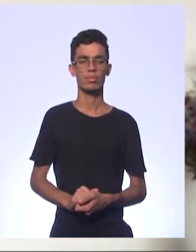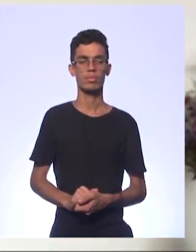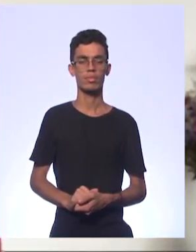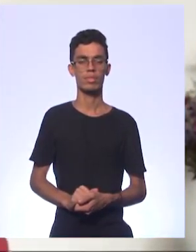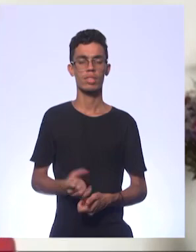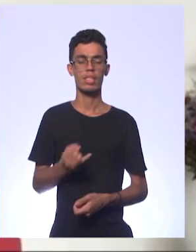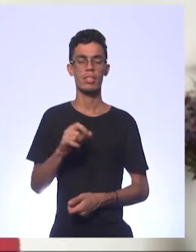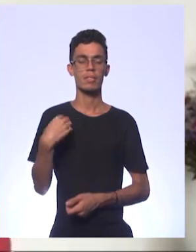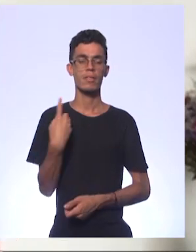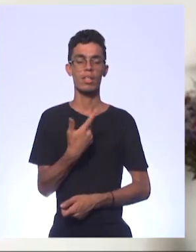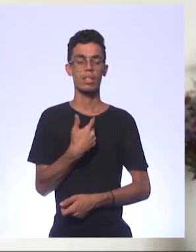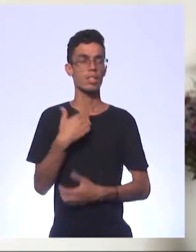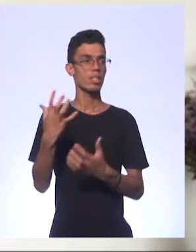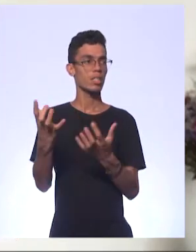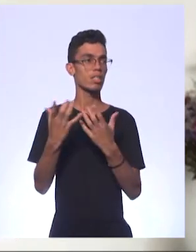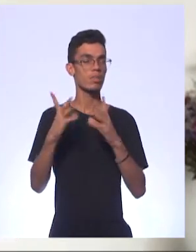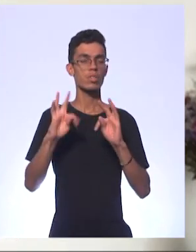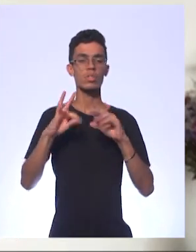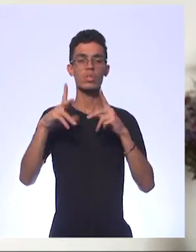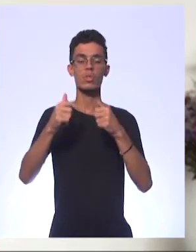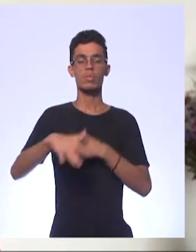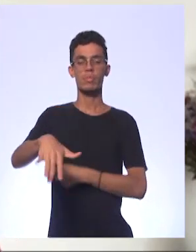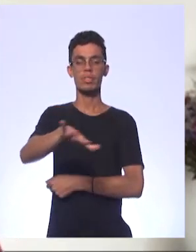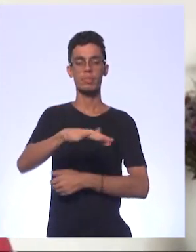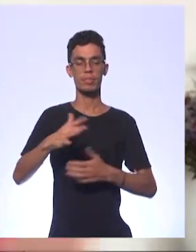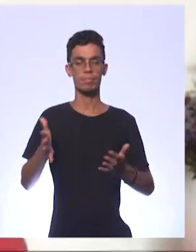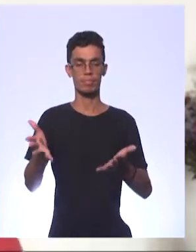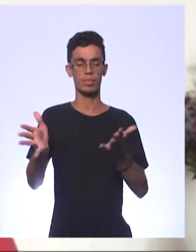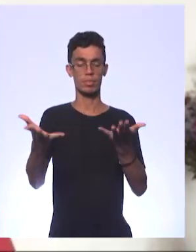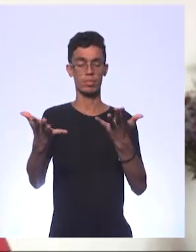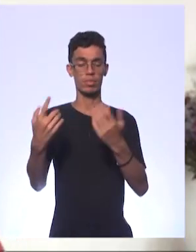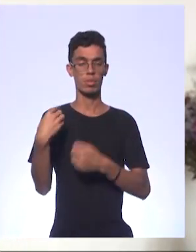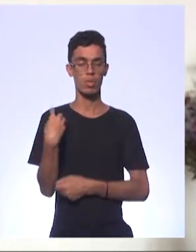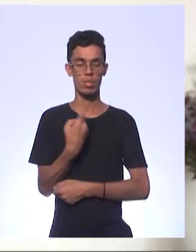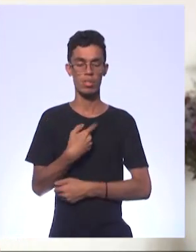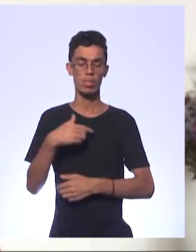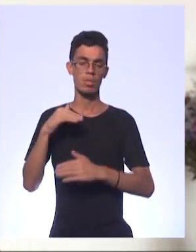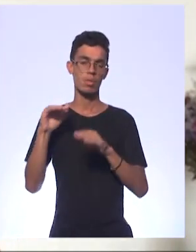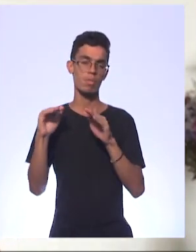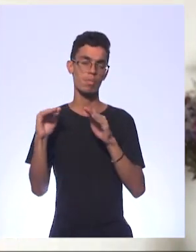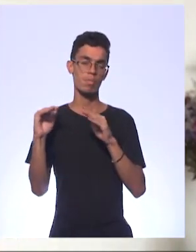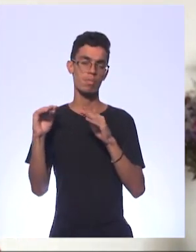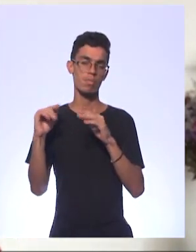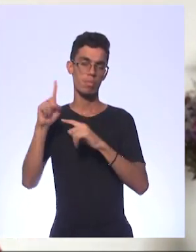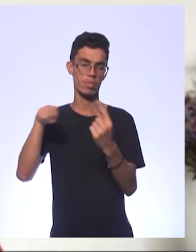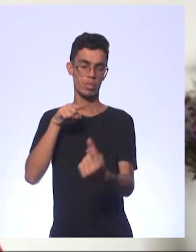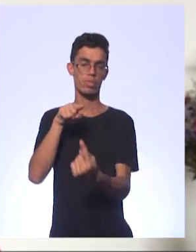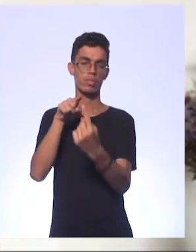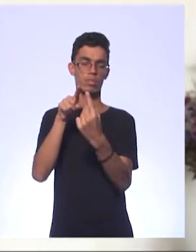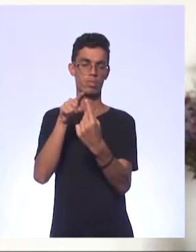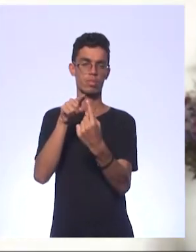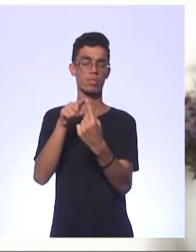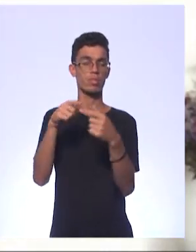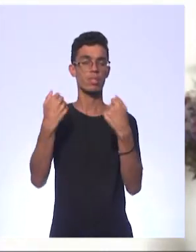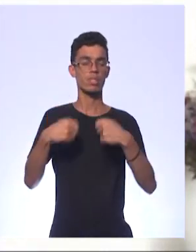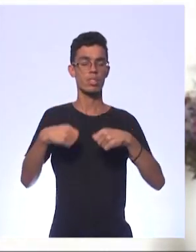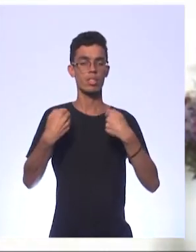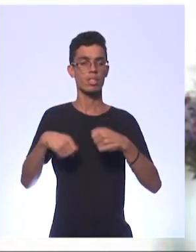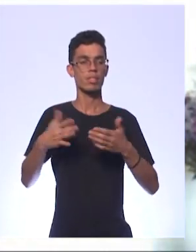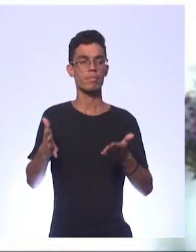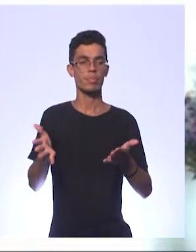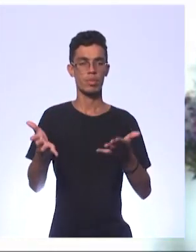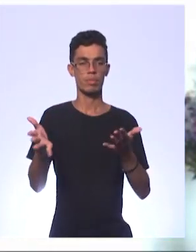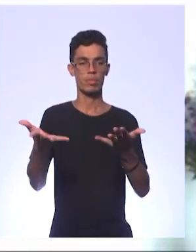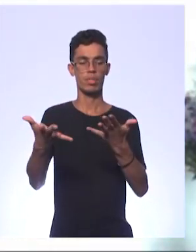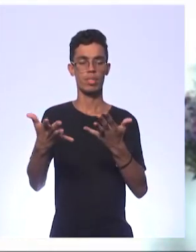critérios, se a gente quer que todos avancem, a gente tem que trabalhar nesse sentido de estimular. Eu acho